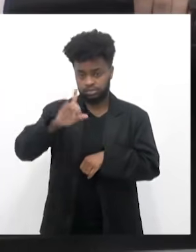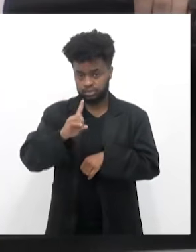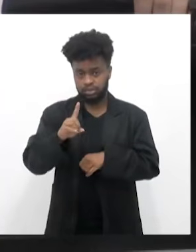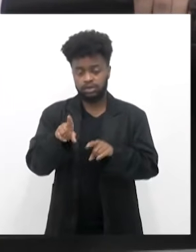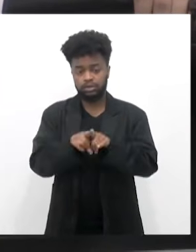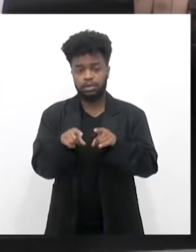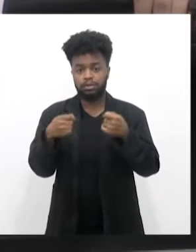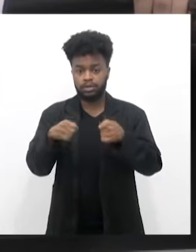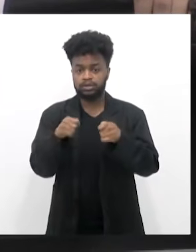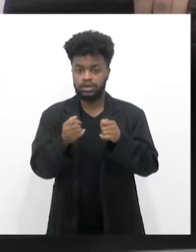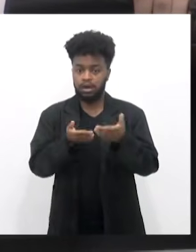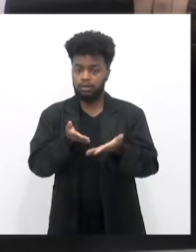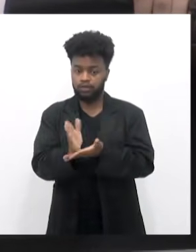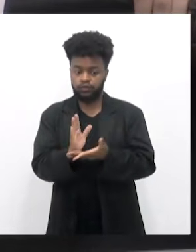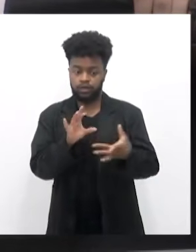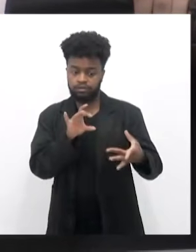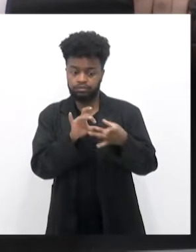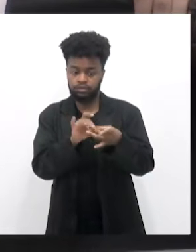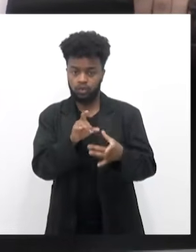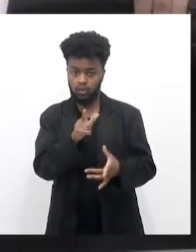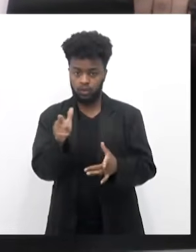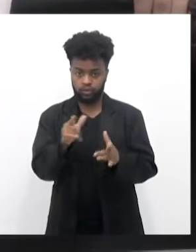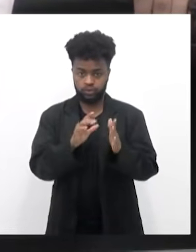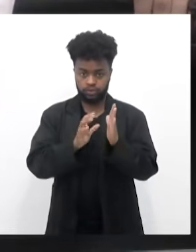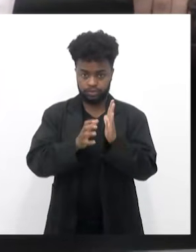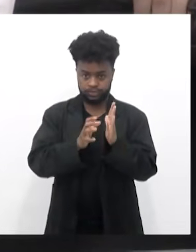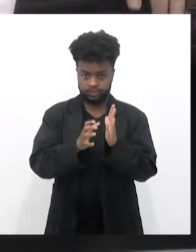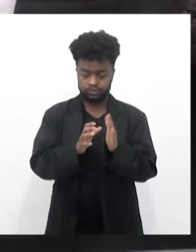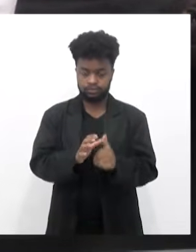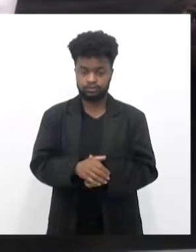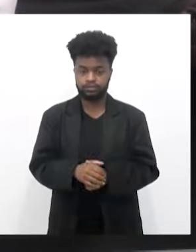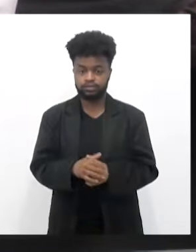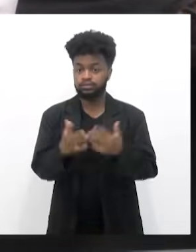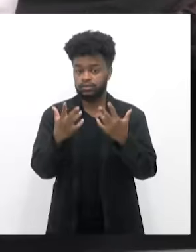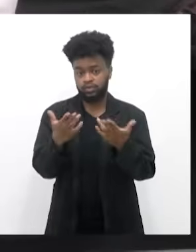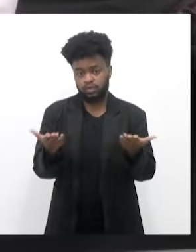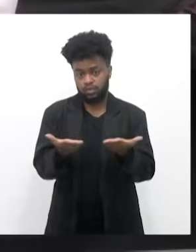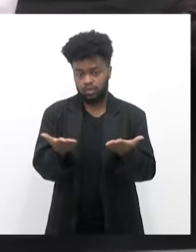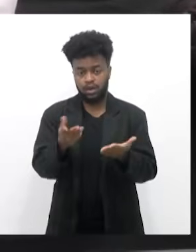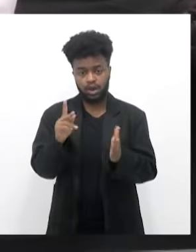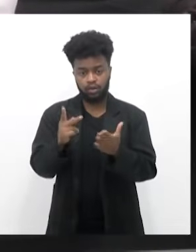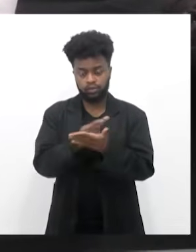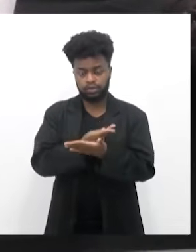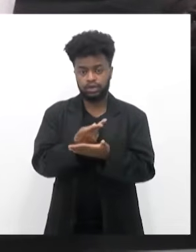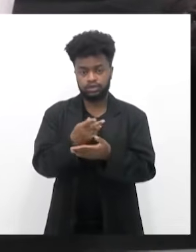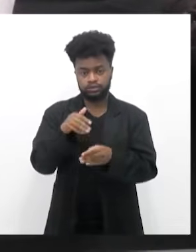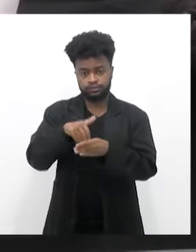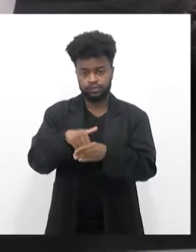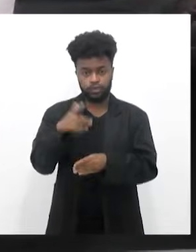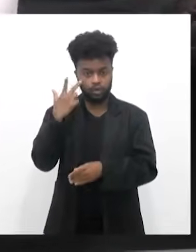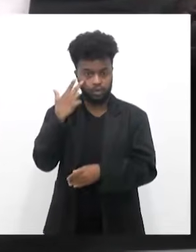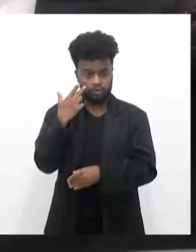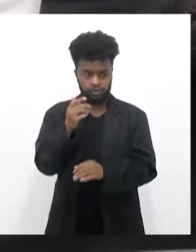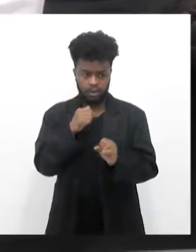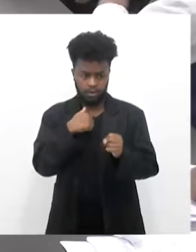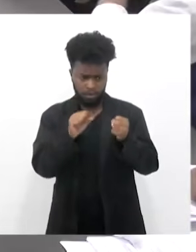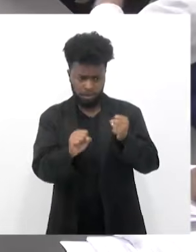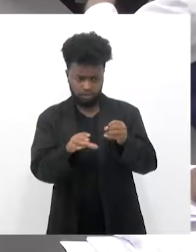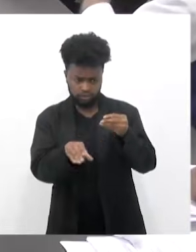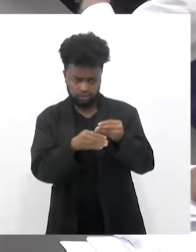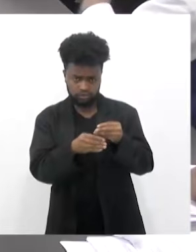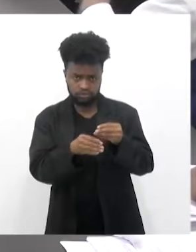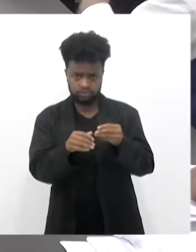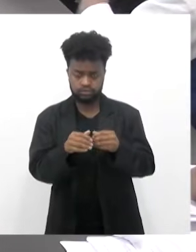eventual coligação com outro partido, como é hoje nas eleições normais. Me permite rapidamente, deputado, claro, a lógica claro.